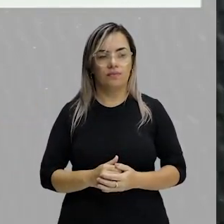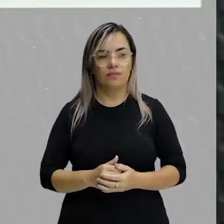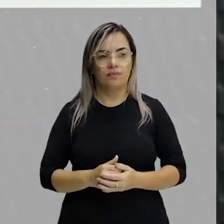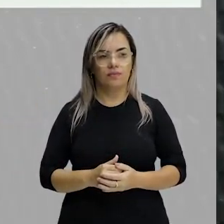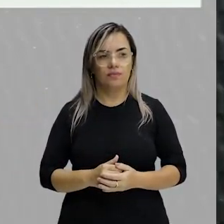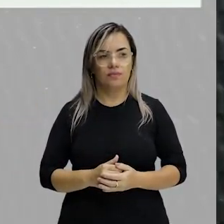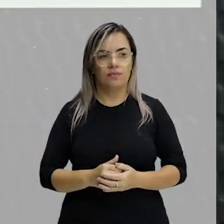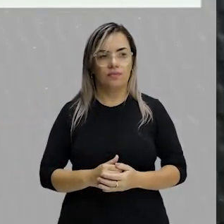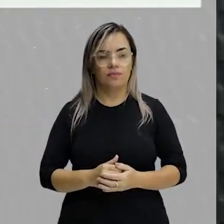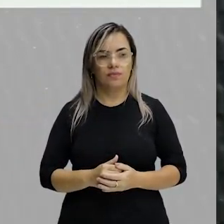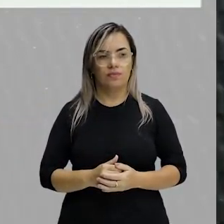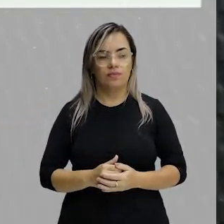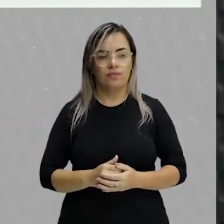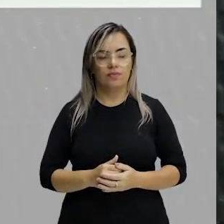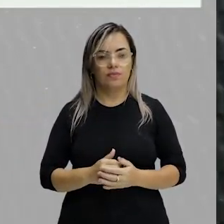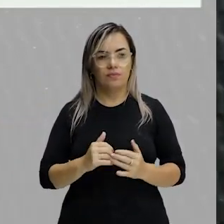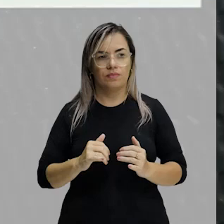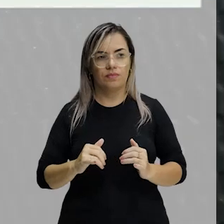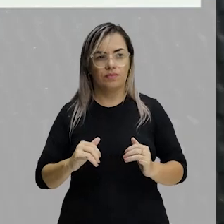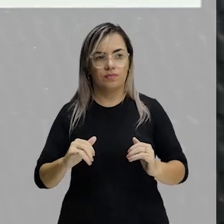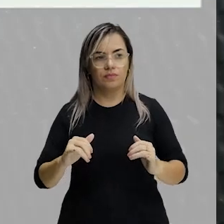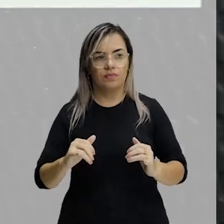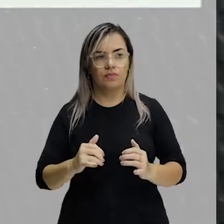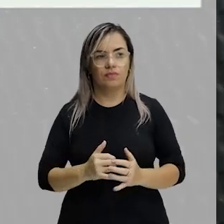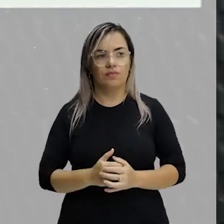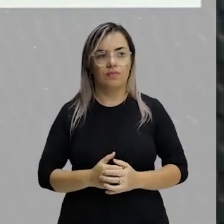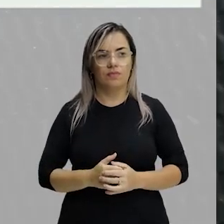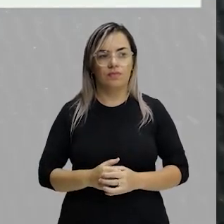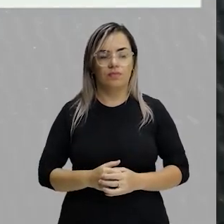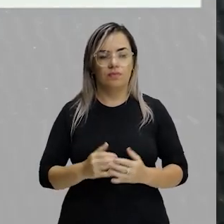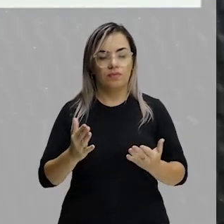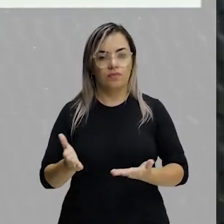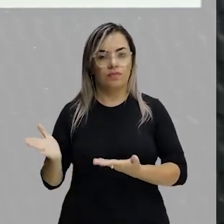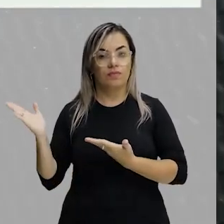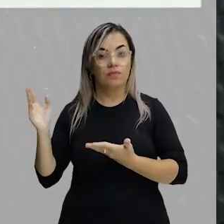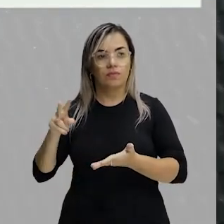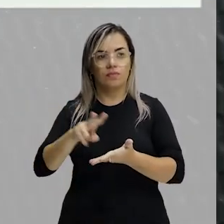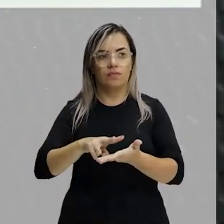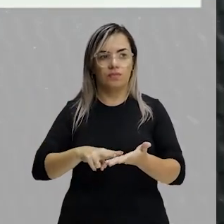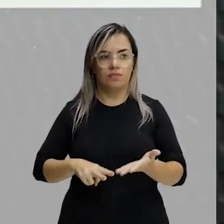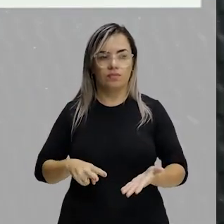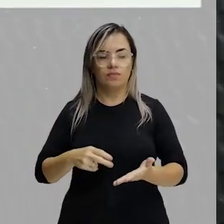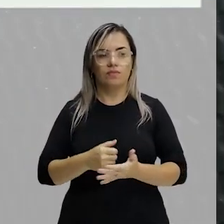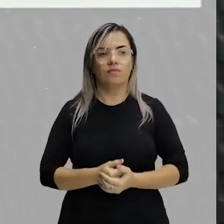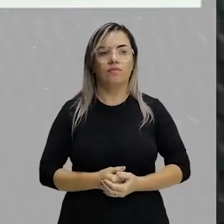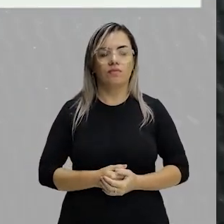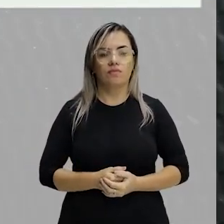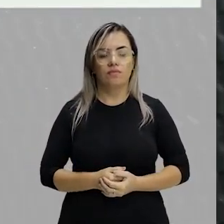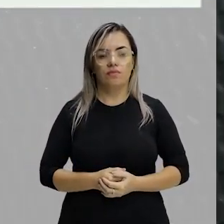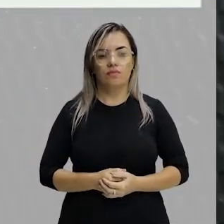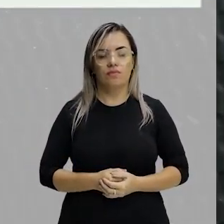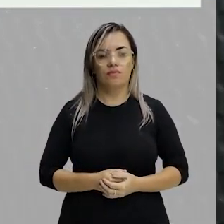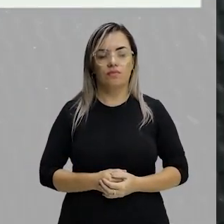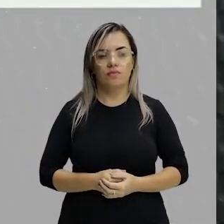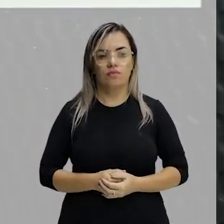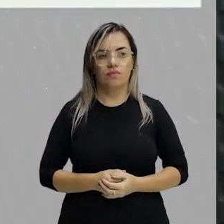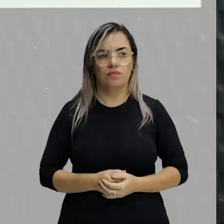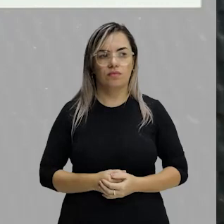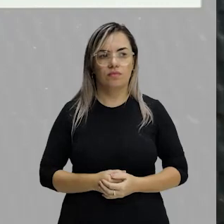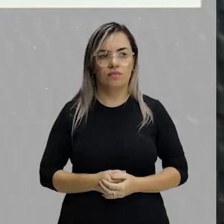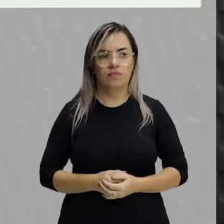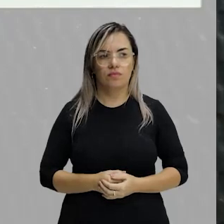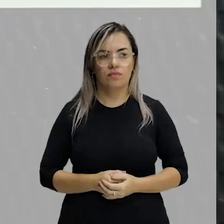real paralelo ao eixo x. Informação importante. Ele falou que mede 10 e que o